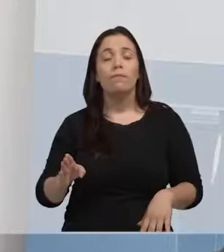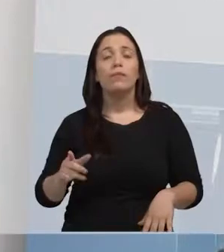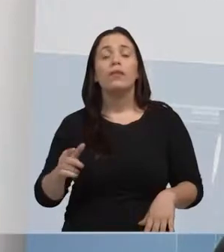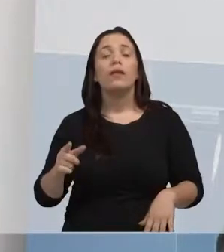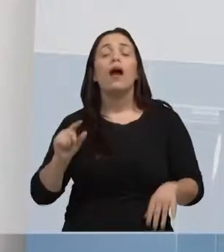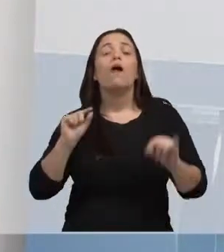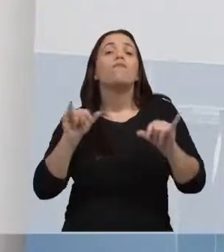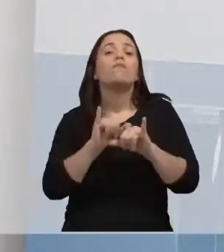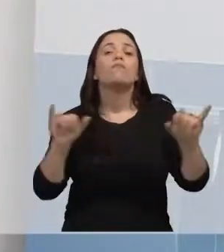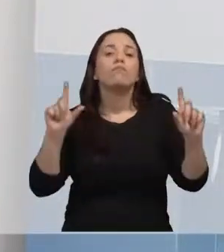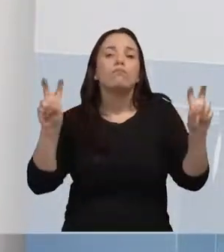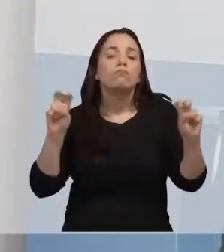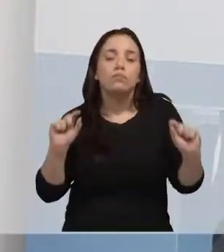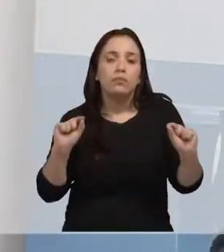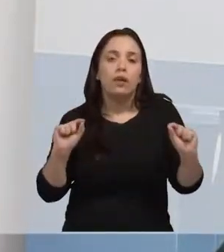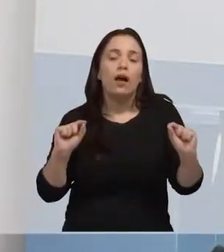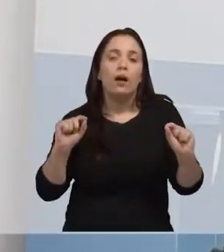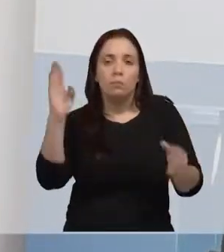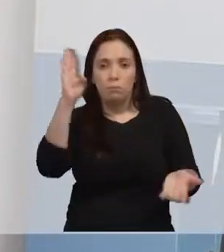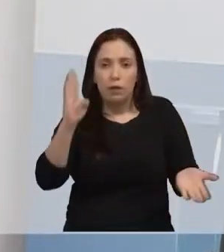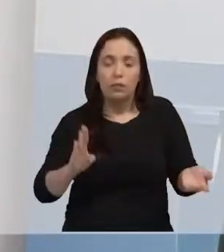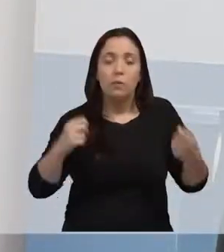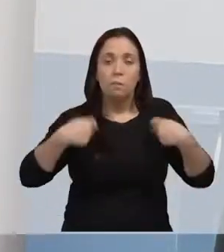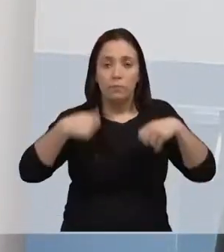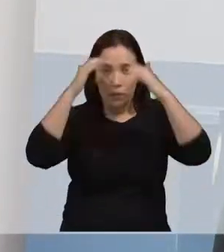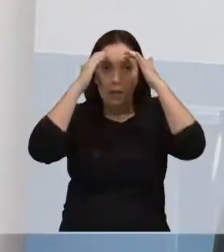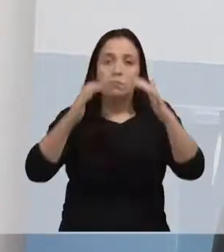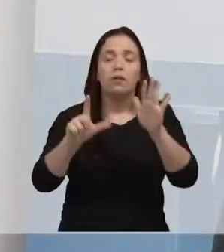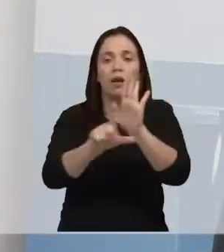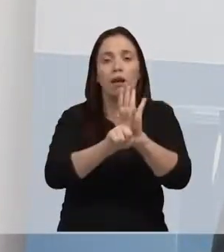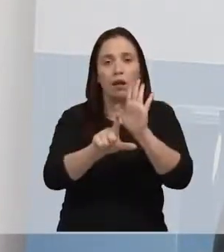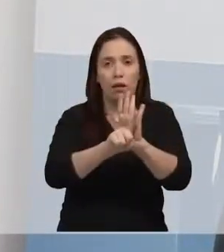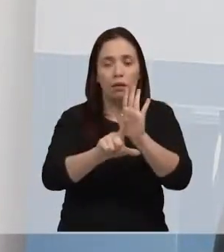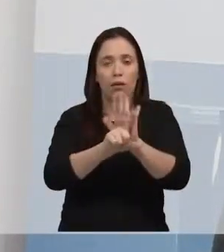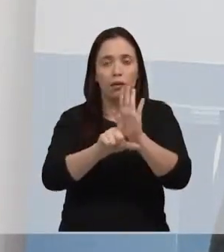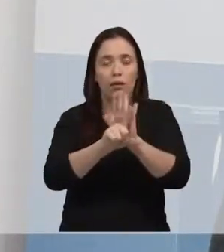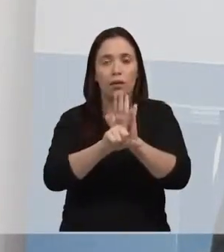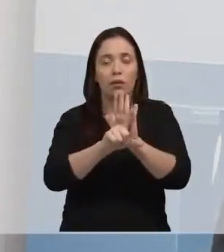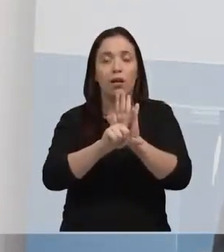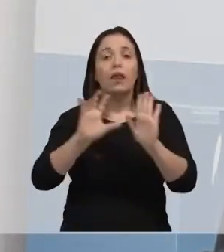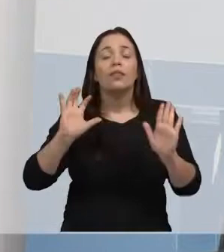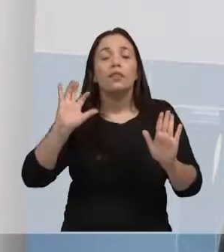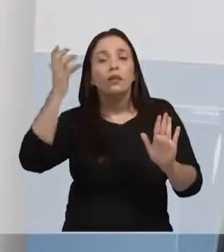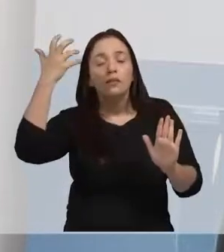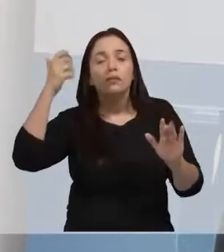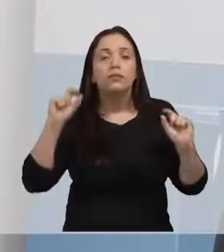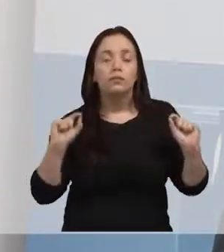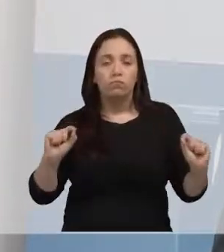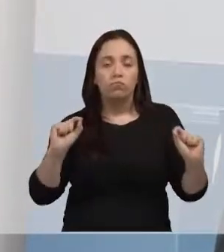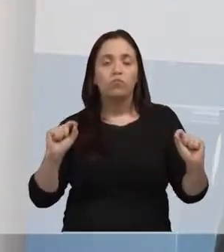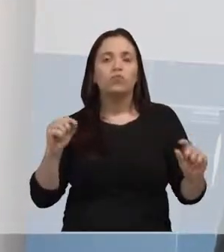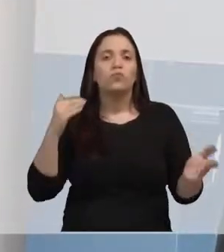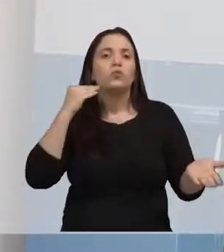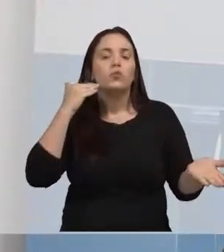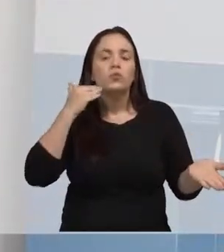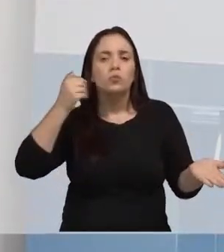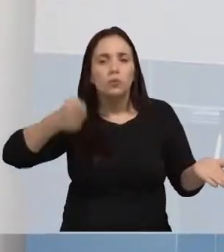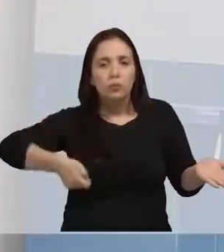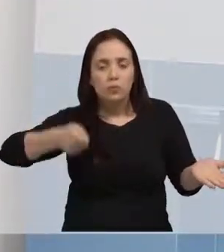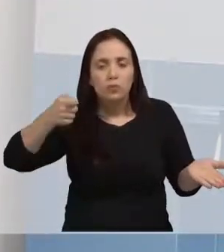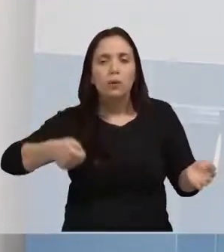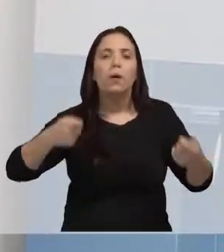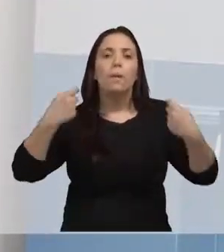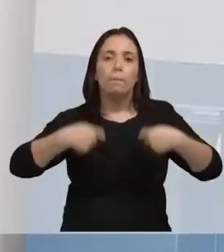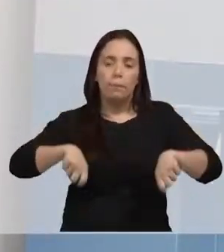está em questão é que no Estado Democrático de Direito você respeita leis e decisões. E decisões judiciais,